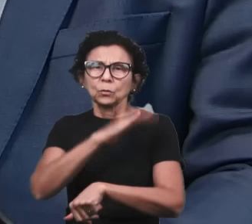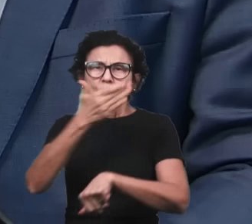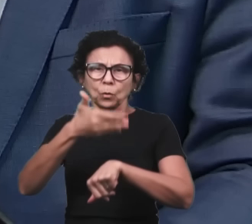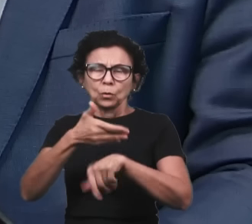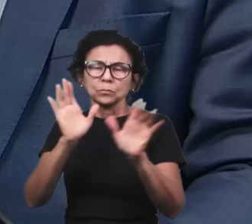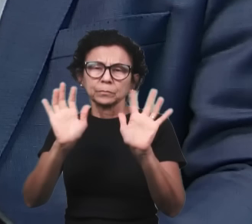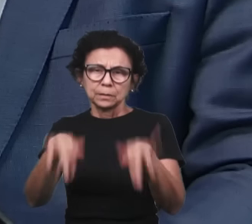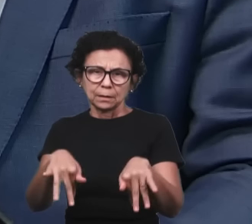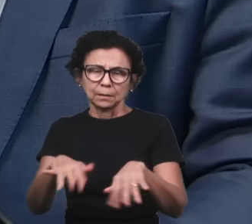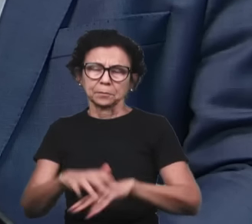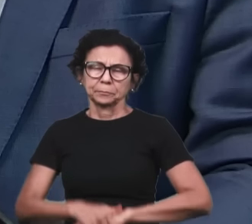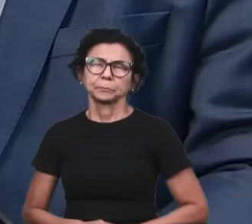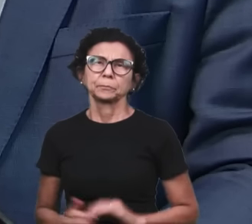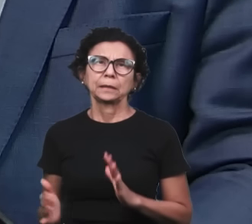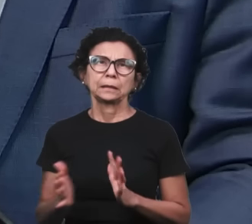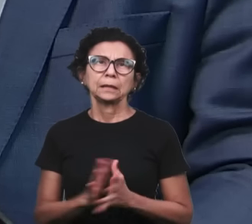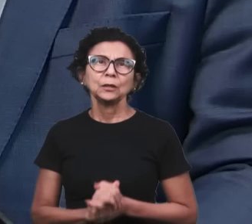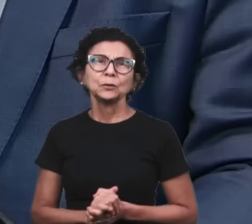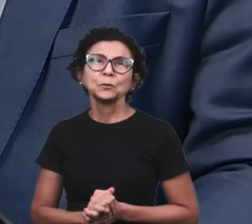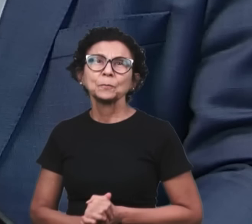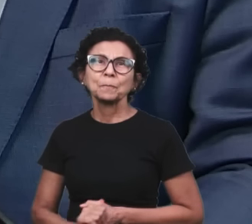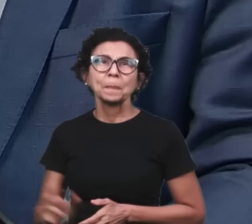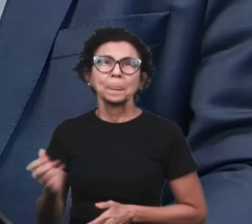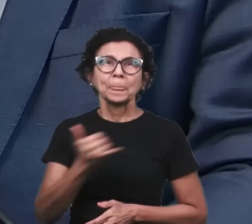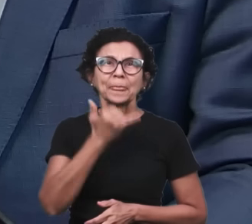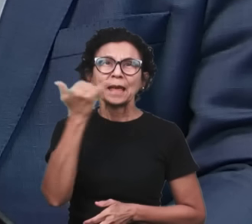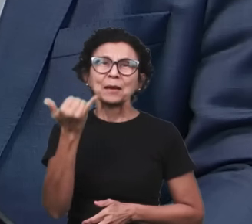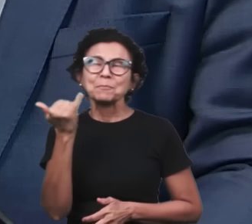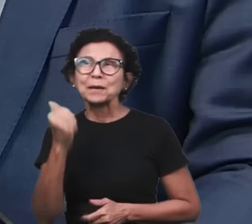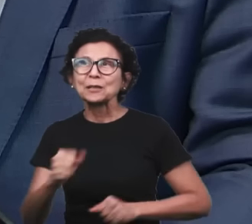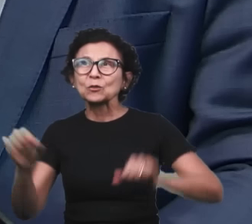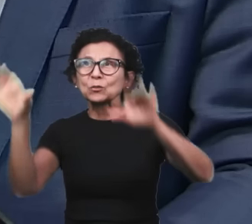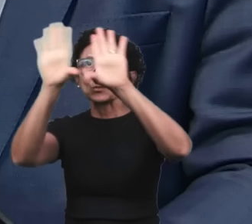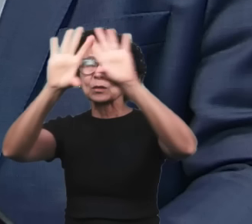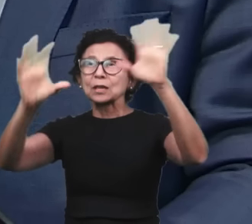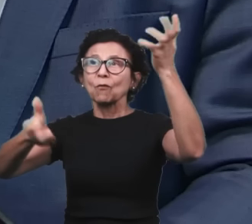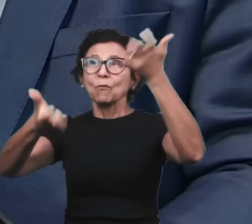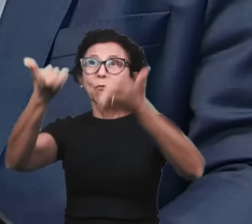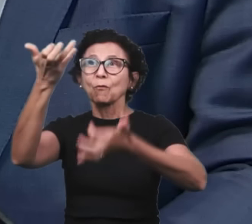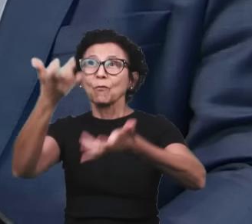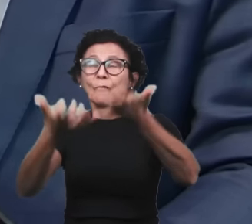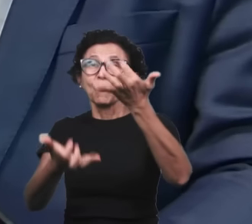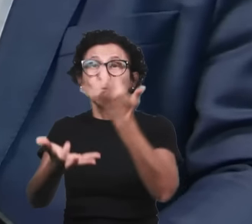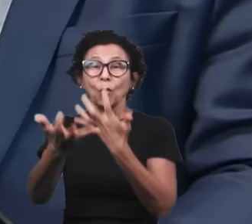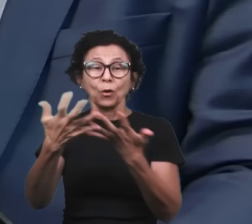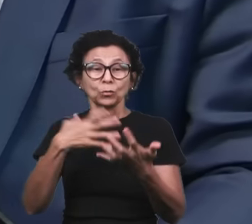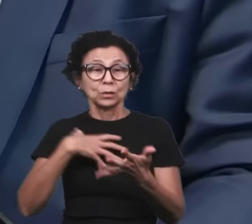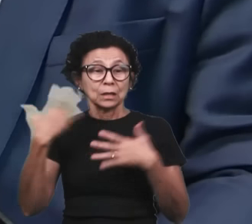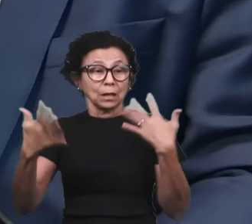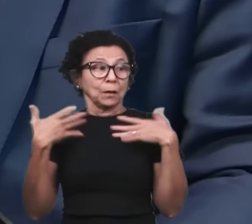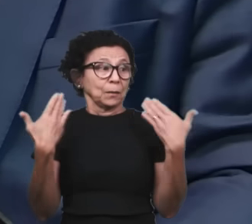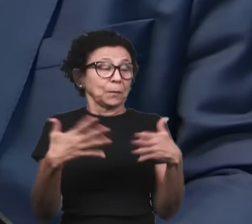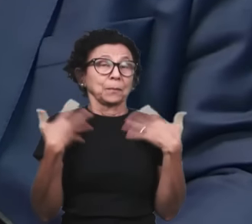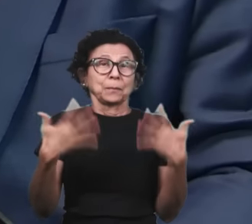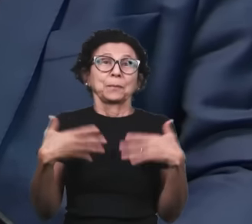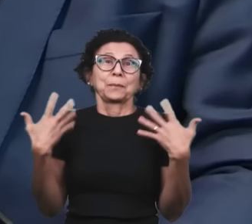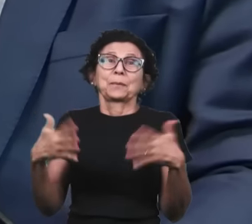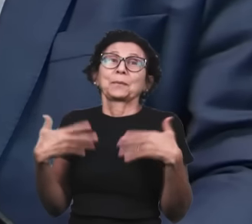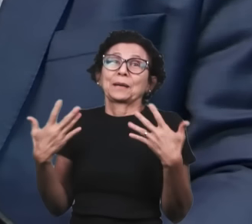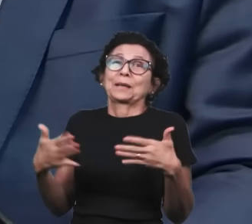encerrando o monte, caiu fogo do céu e o frio que eu senti se tornou um calor Glória a Deus. Que não dá